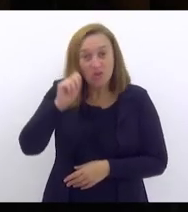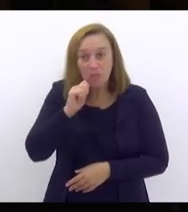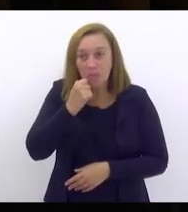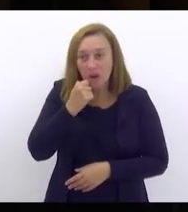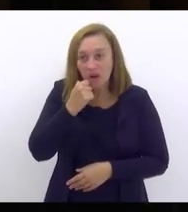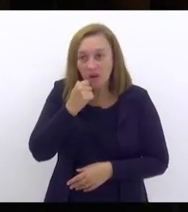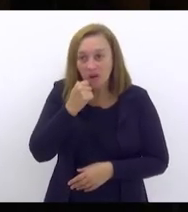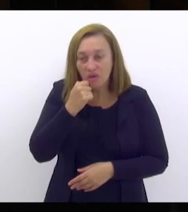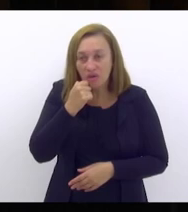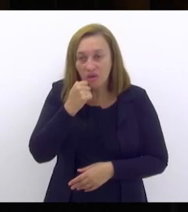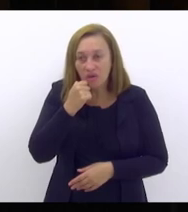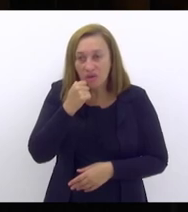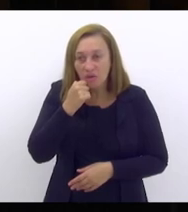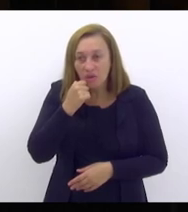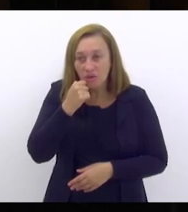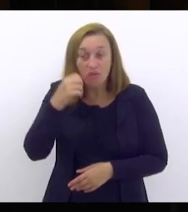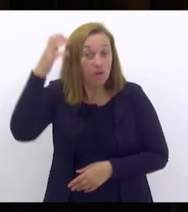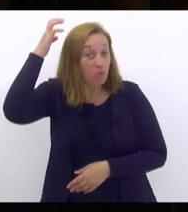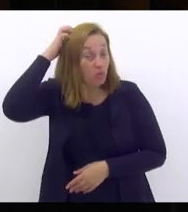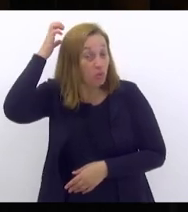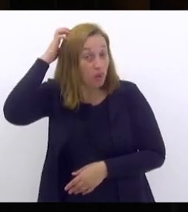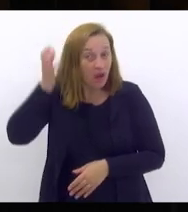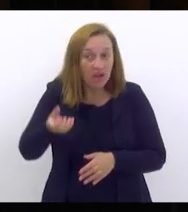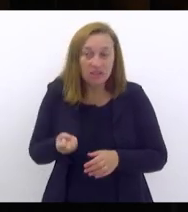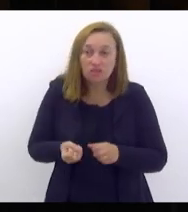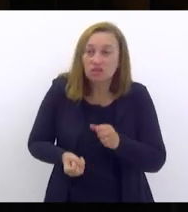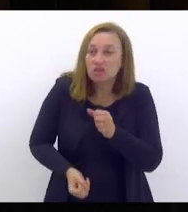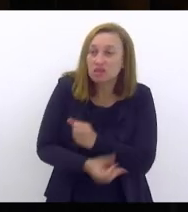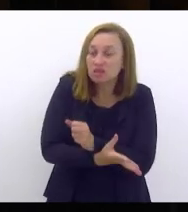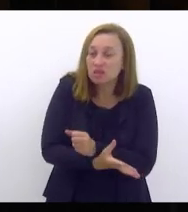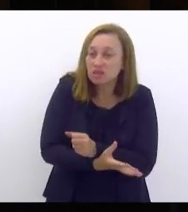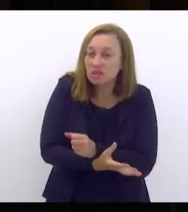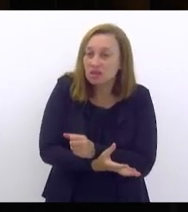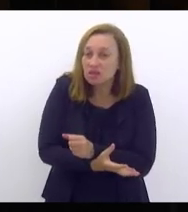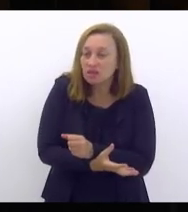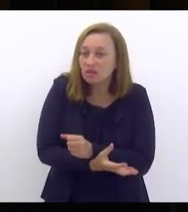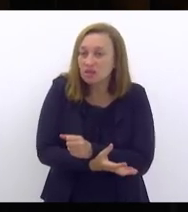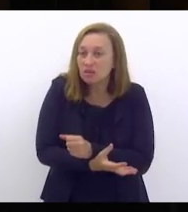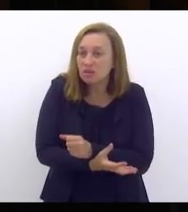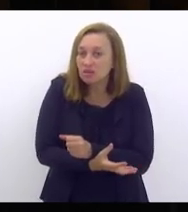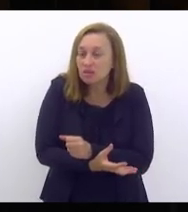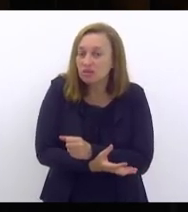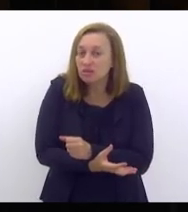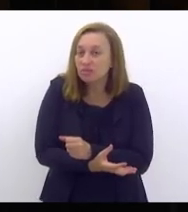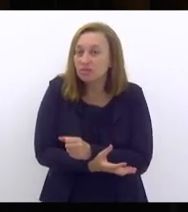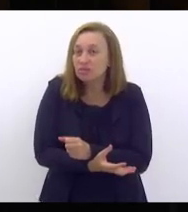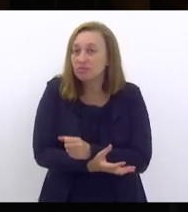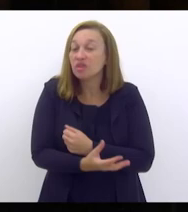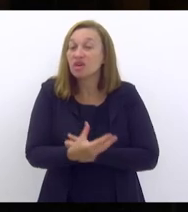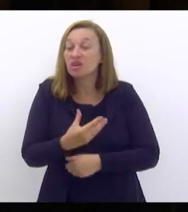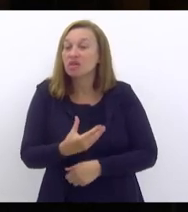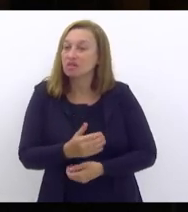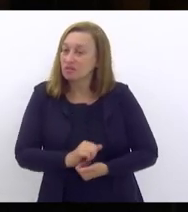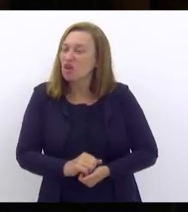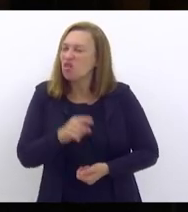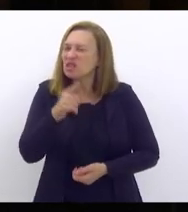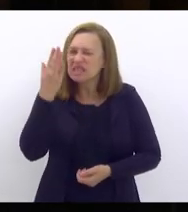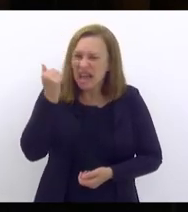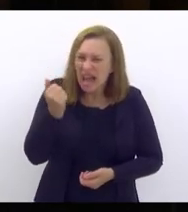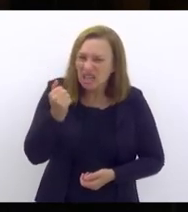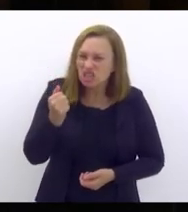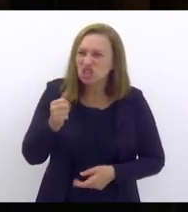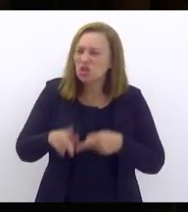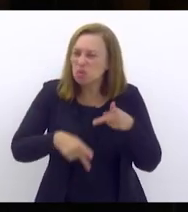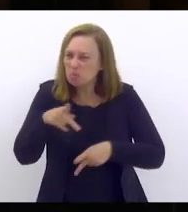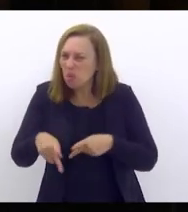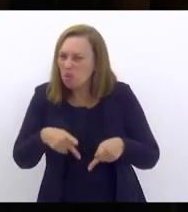Paes foi réu de corrupção, falsidade ideológica e lavagem de dinheiro? Você acha que a população do Rio de Janeiro